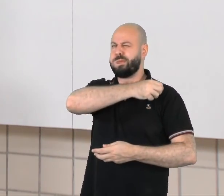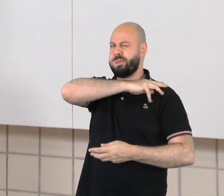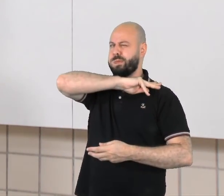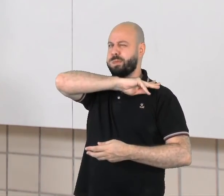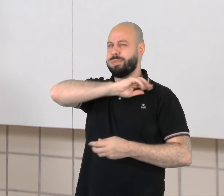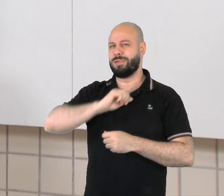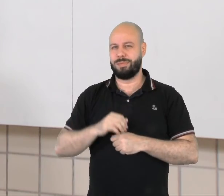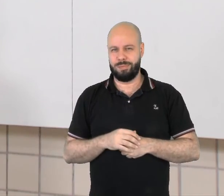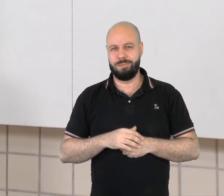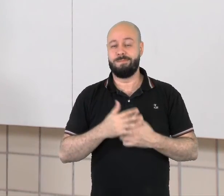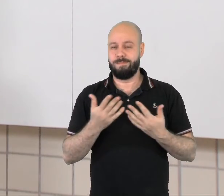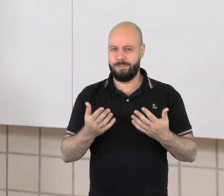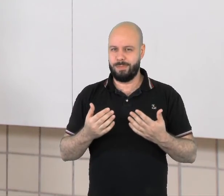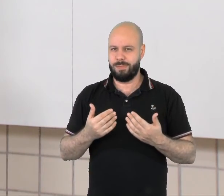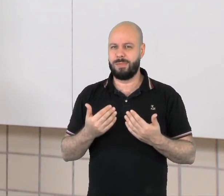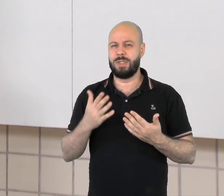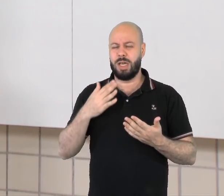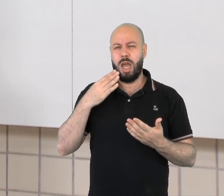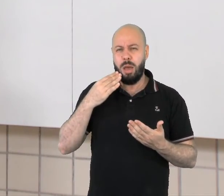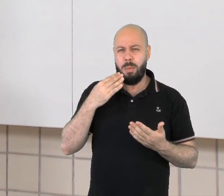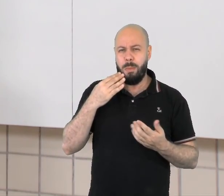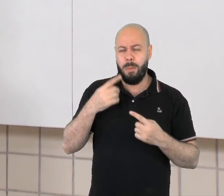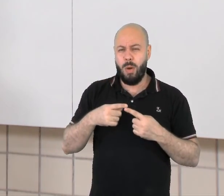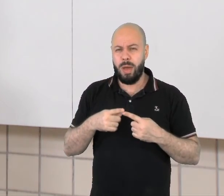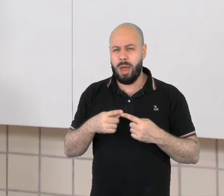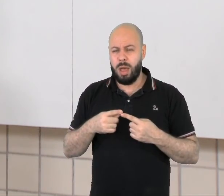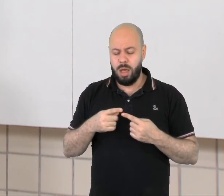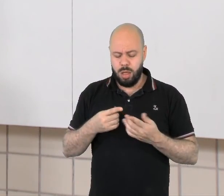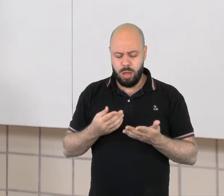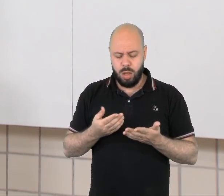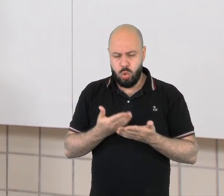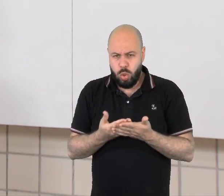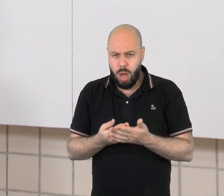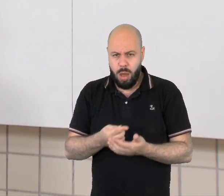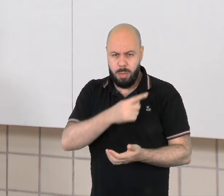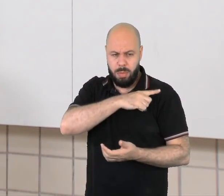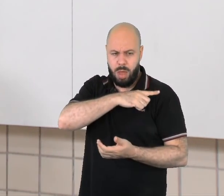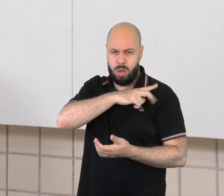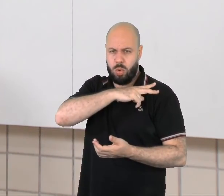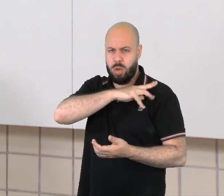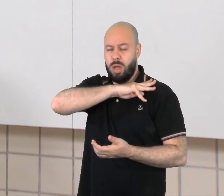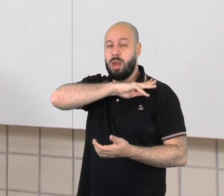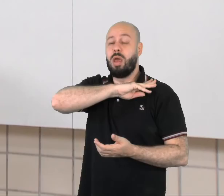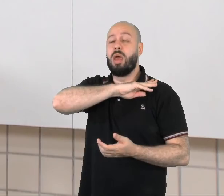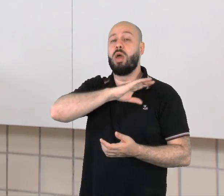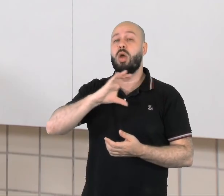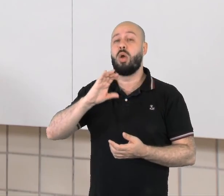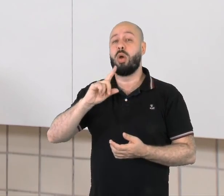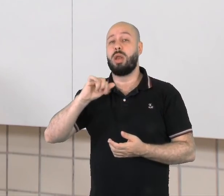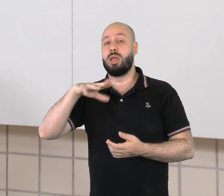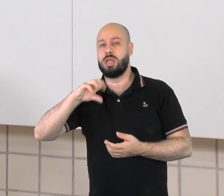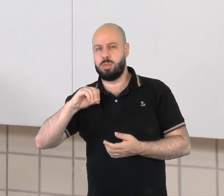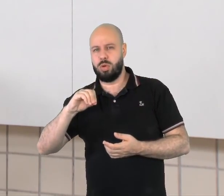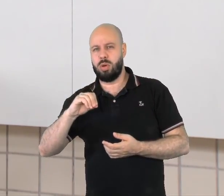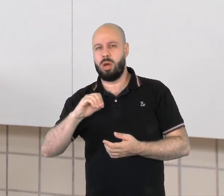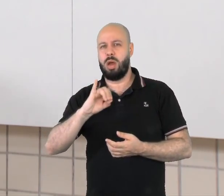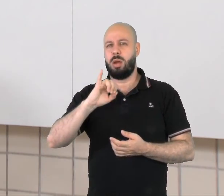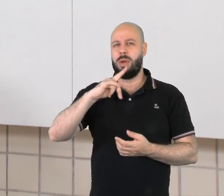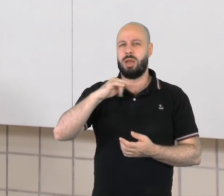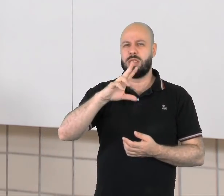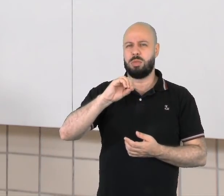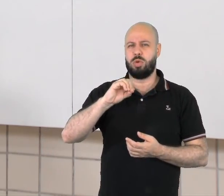a partir do que vocês vão estudar no 1º, 2º e 3º ano na geografia, que é o colonialismo, o imperialismo e